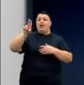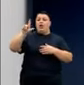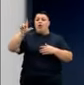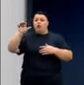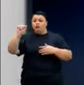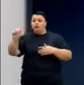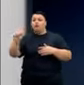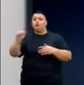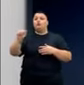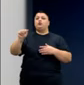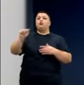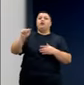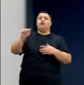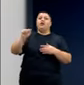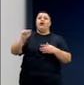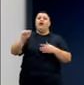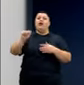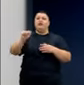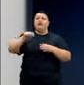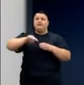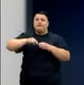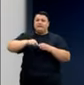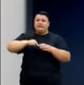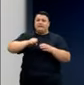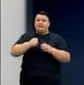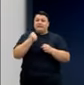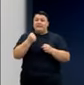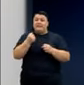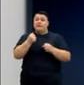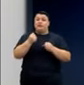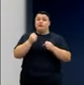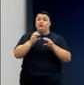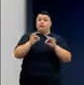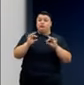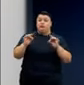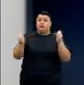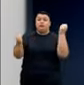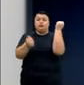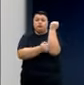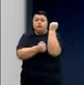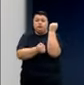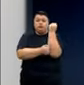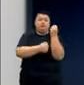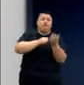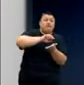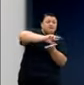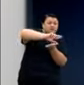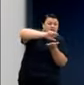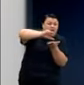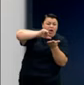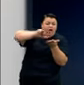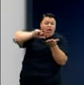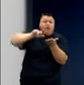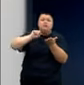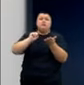e não modelado, o frouxo, o adiposo, o ósseo, vários tipos, tá? Então, os tecidos,